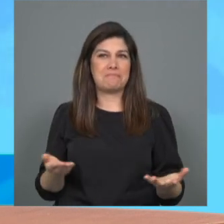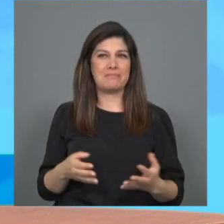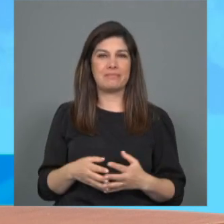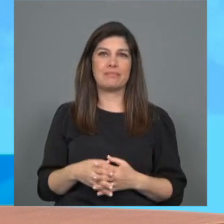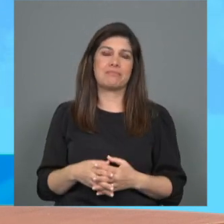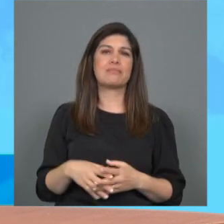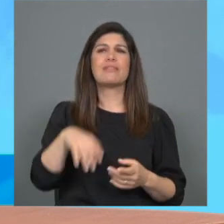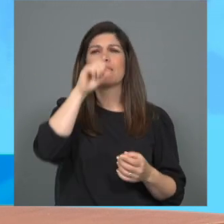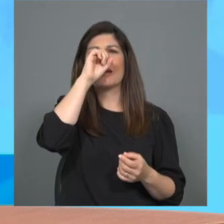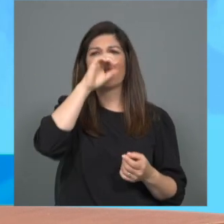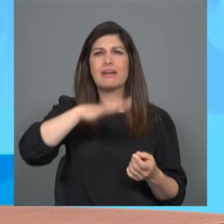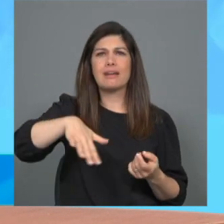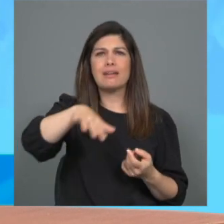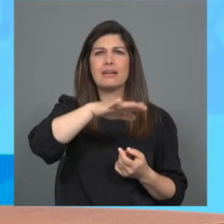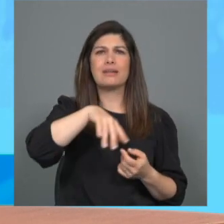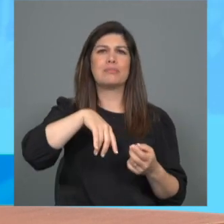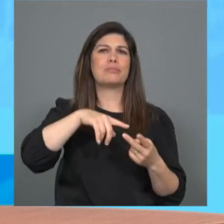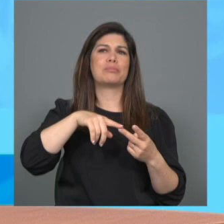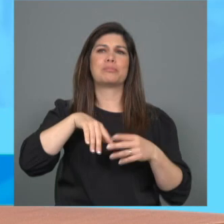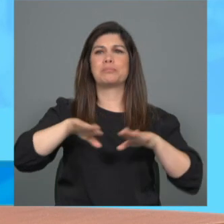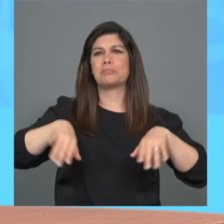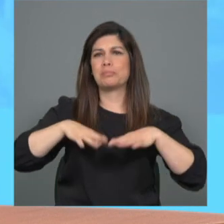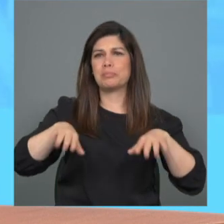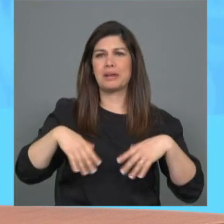campo, praia, enfim.